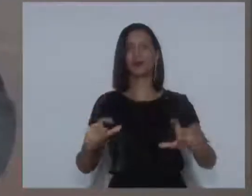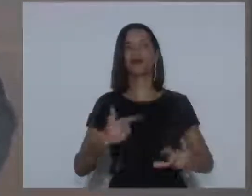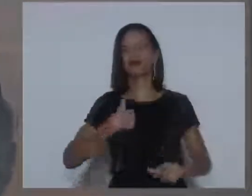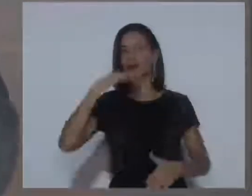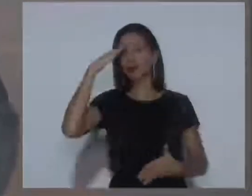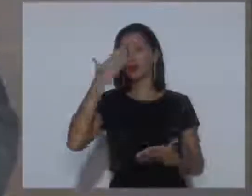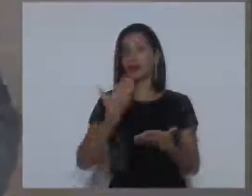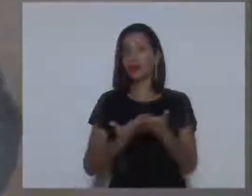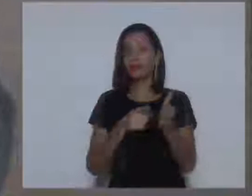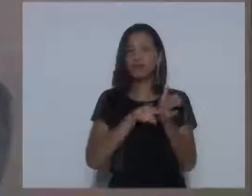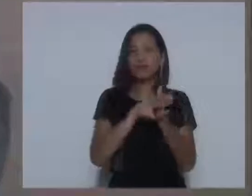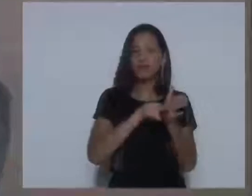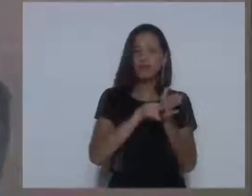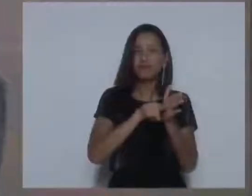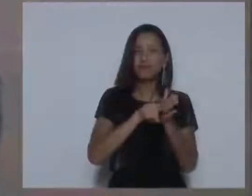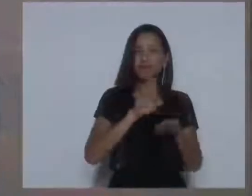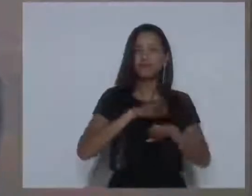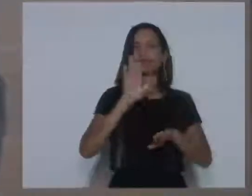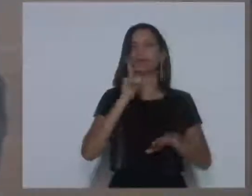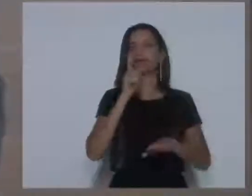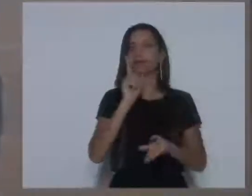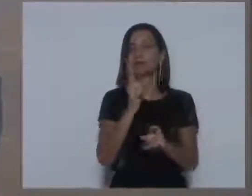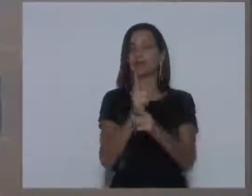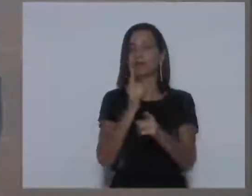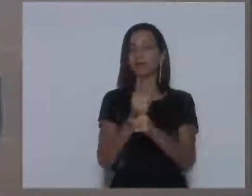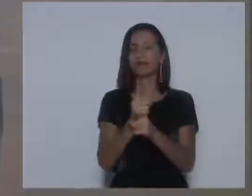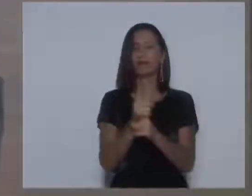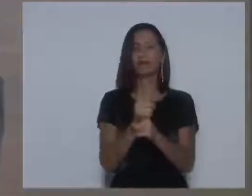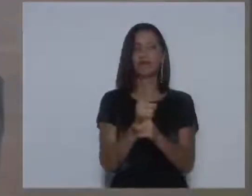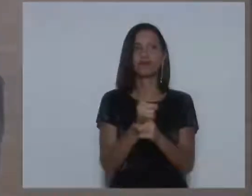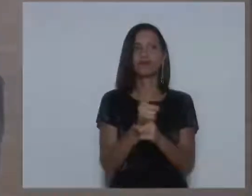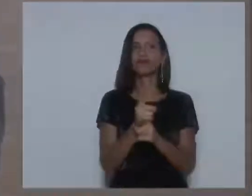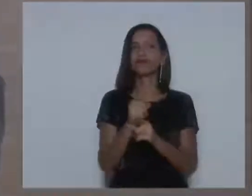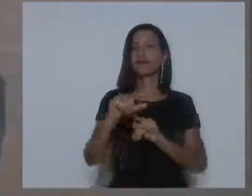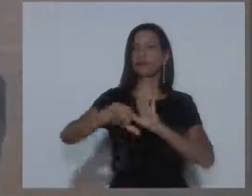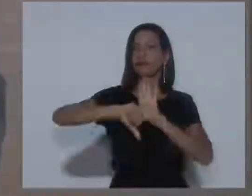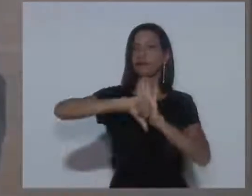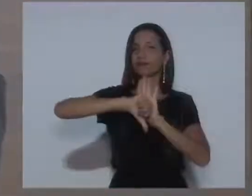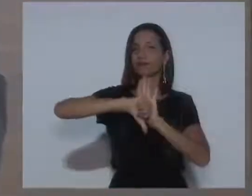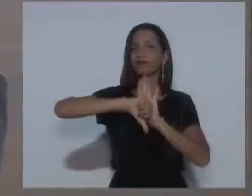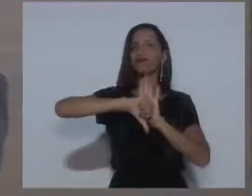que se investigar um pouquinho mais, chega, né? E é um crime,